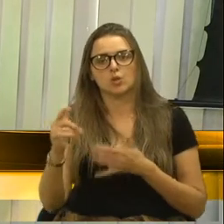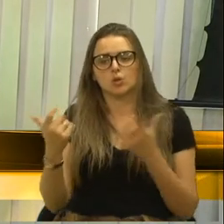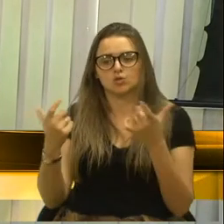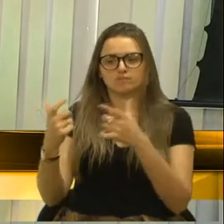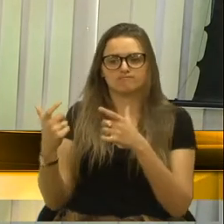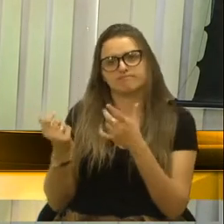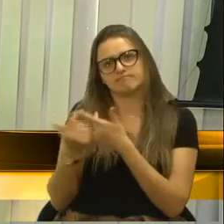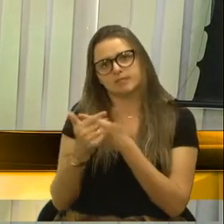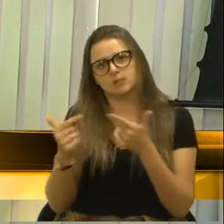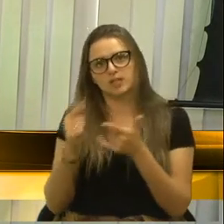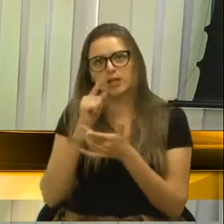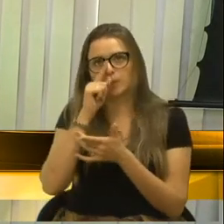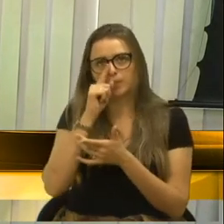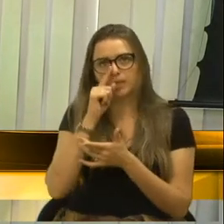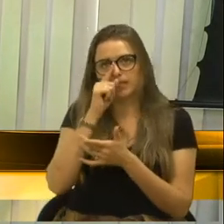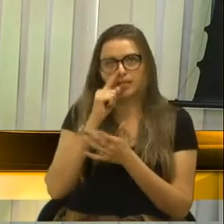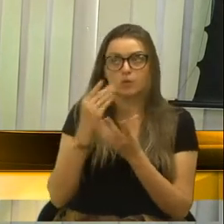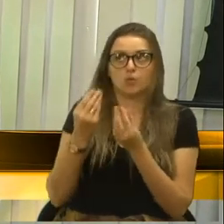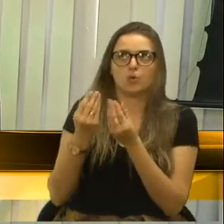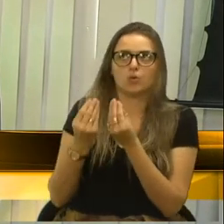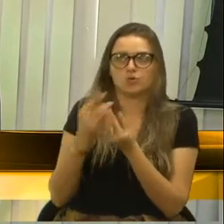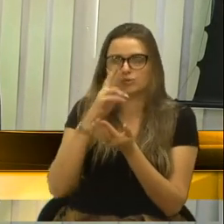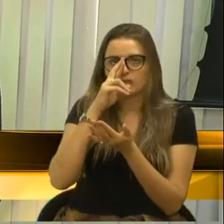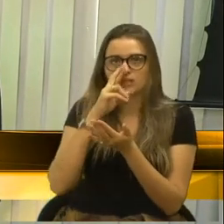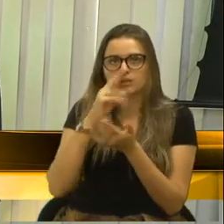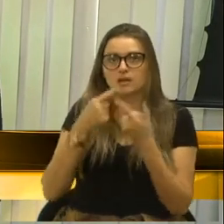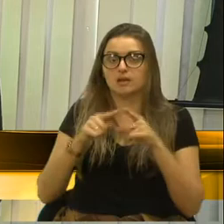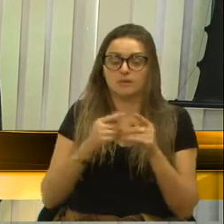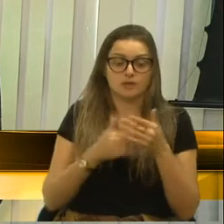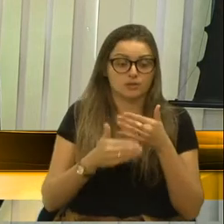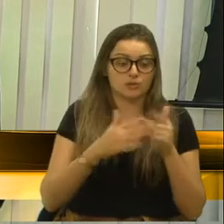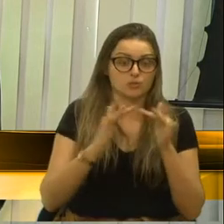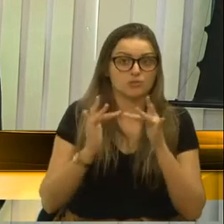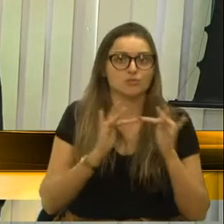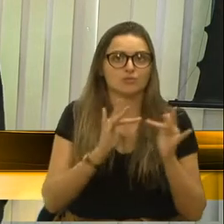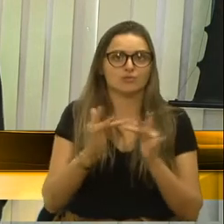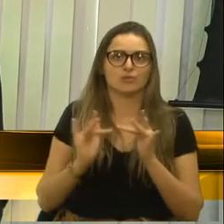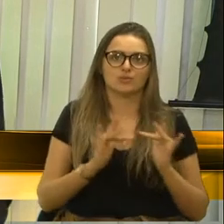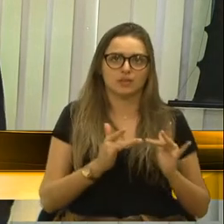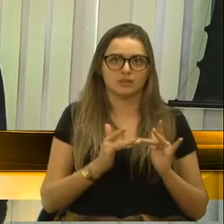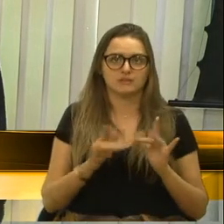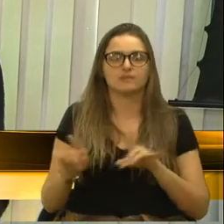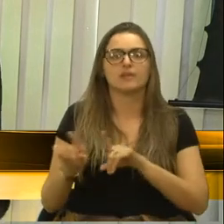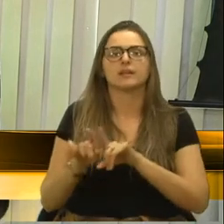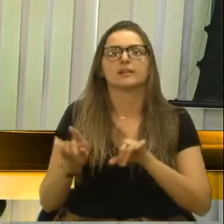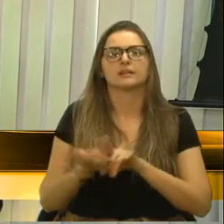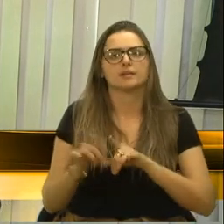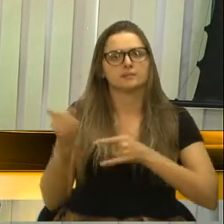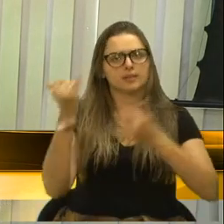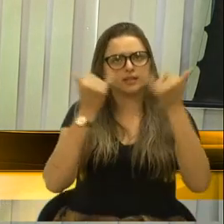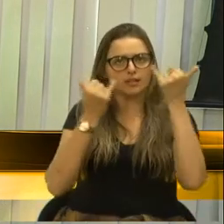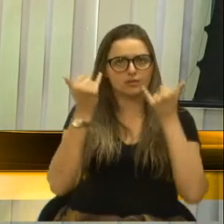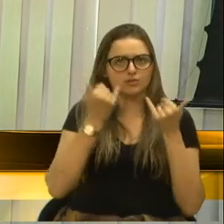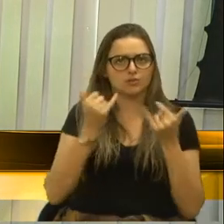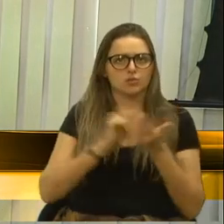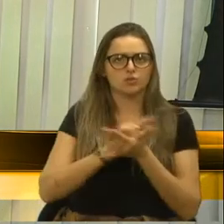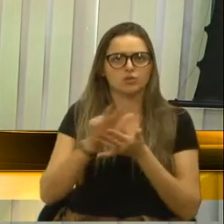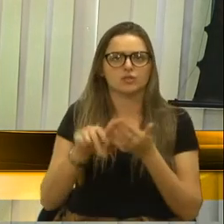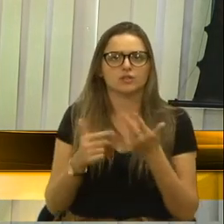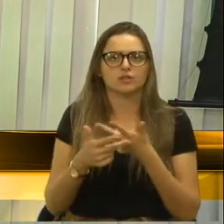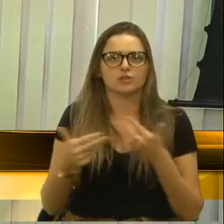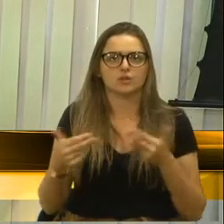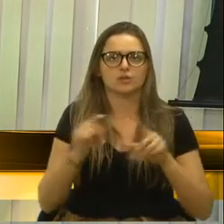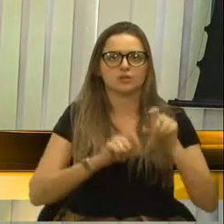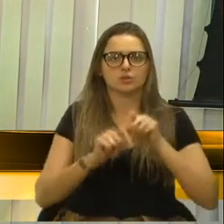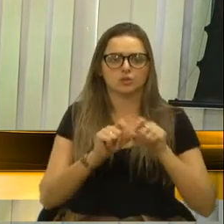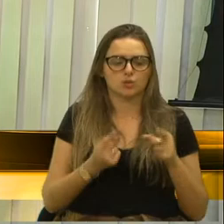grande quanto esse, né, mas todos eles estão expostos. E aí também ele nos passou uma série de outras informações em relação ao